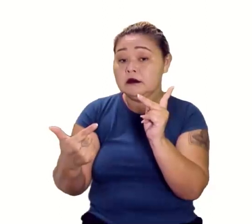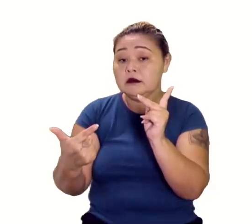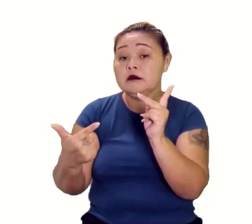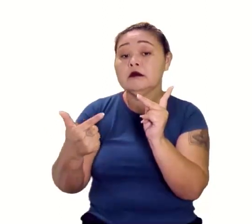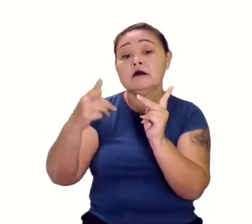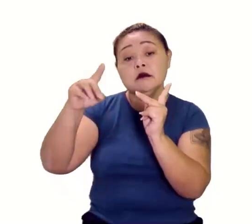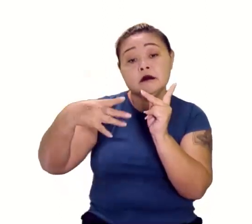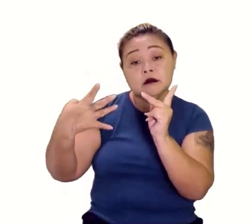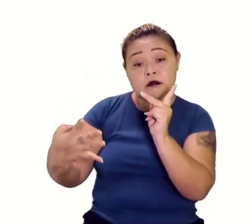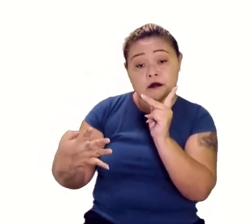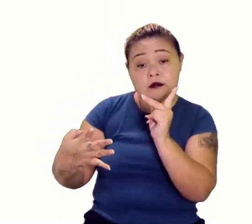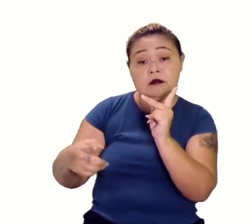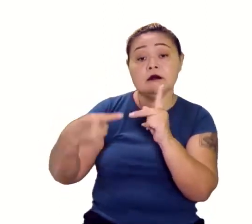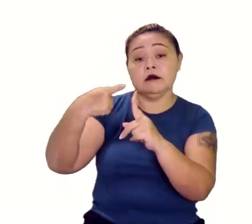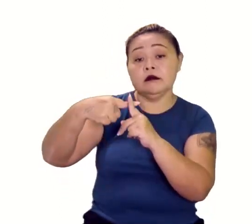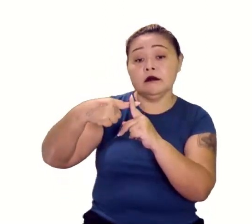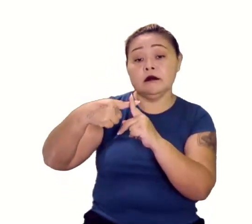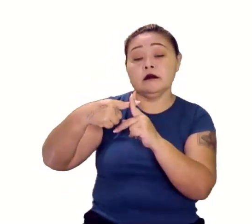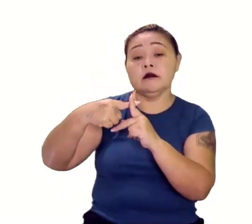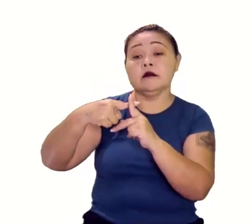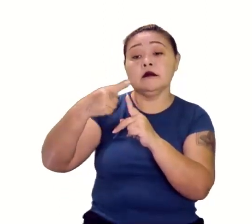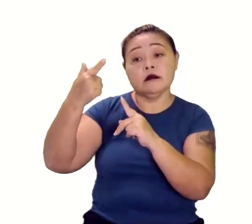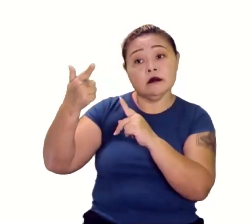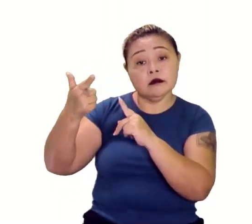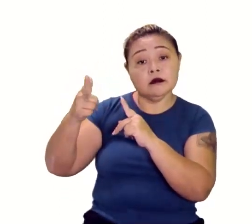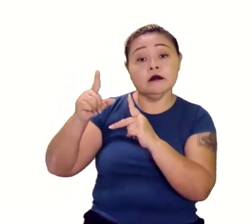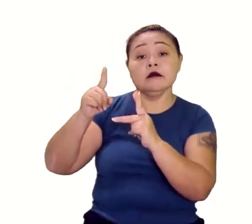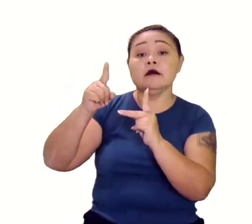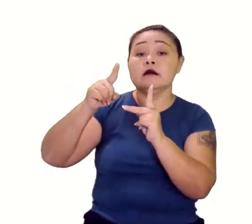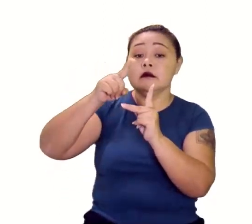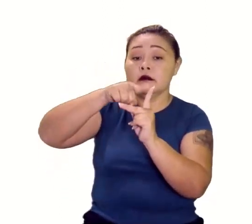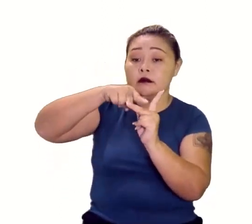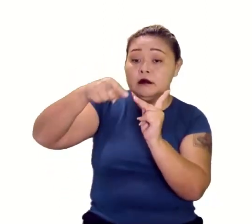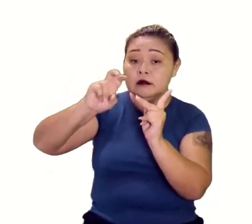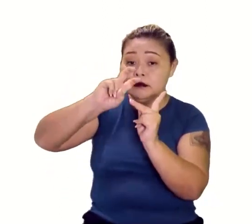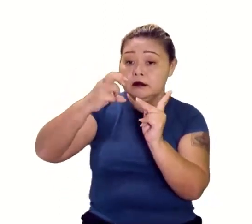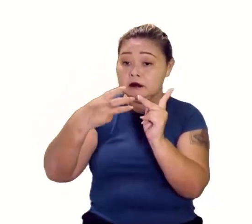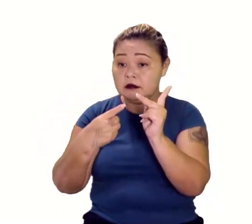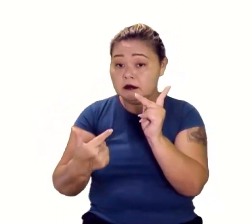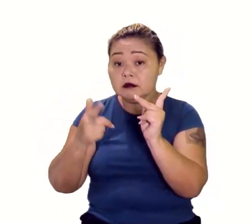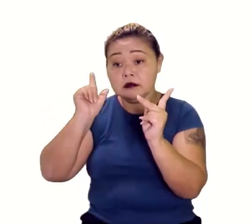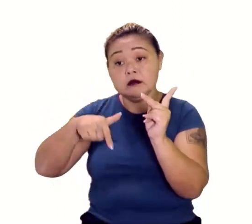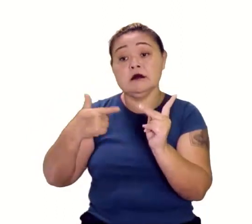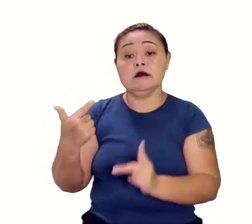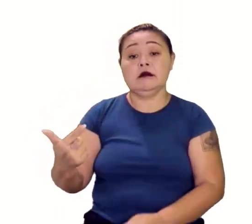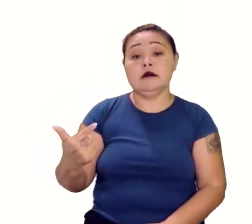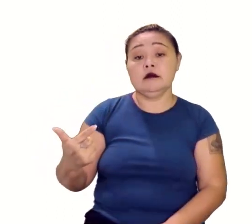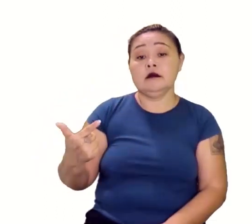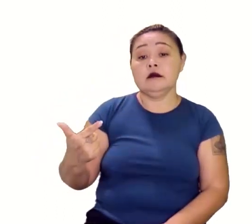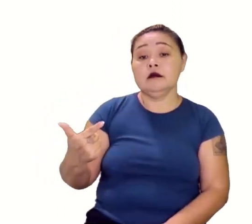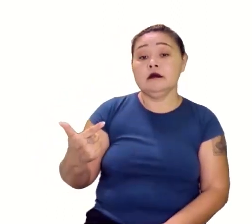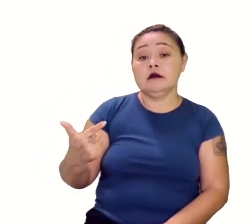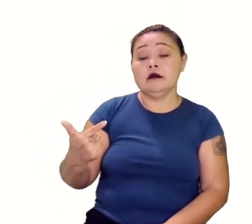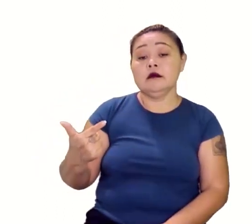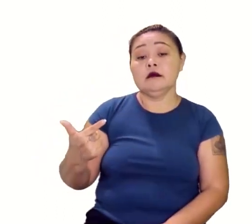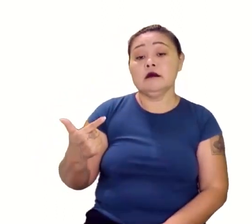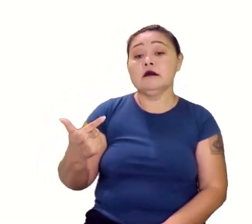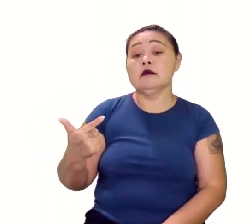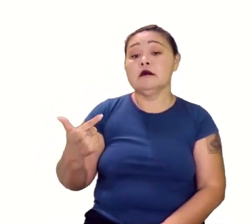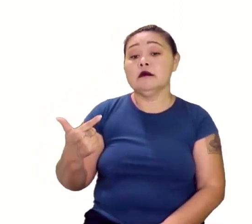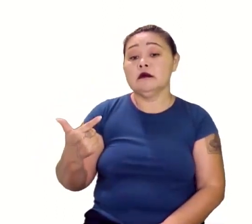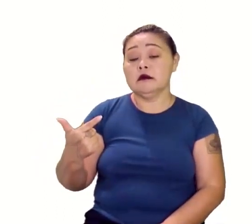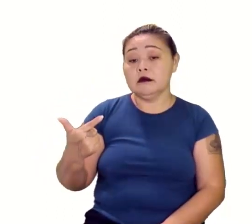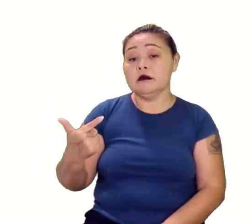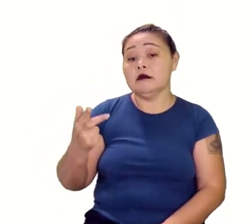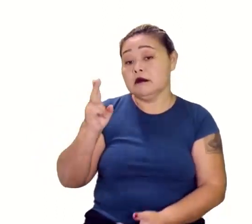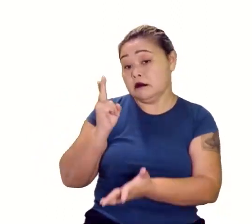Vamos indo, 4 mais. Vamos lá agora. Raiz quinta de 32. É 2. Né? O 2 vezes ele